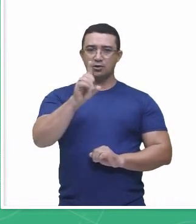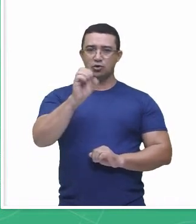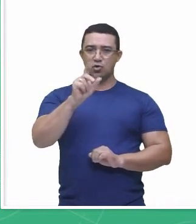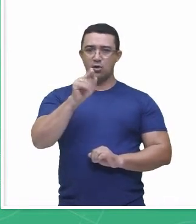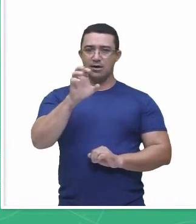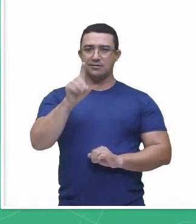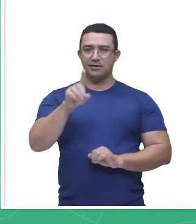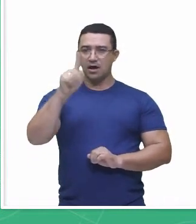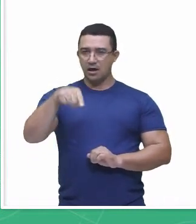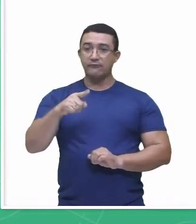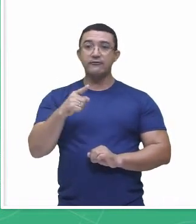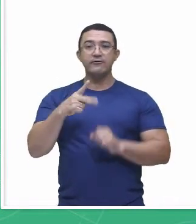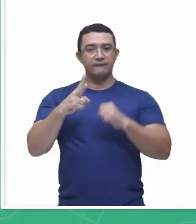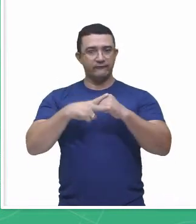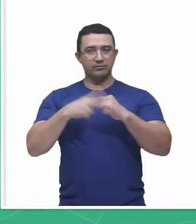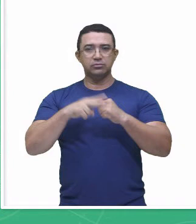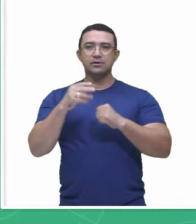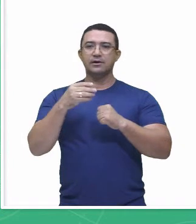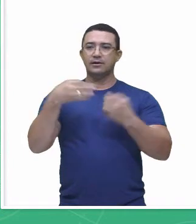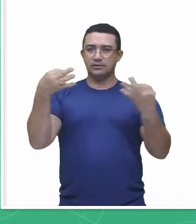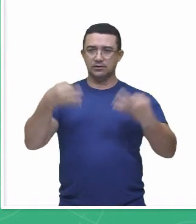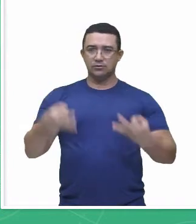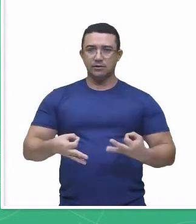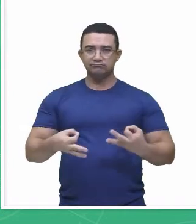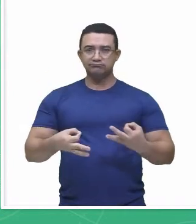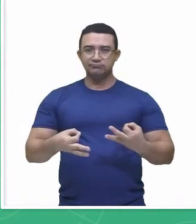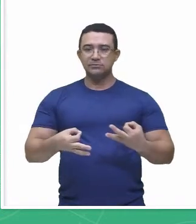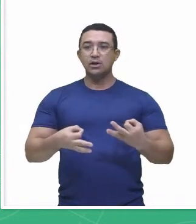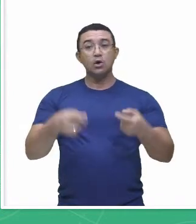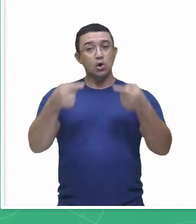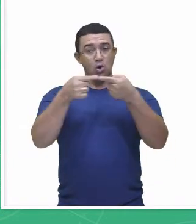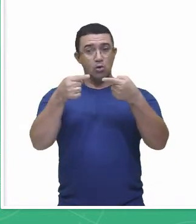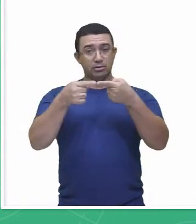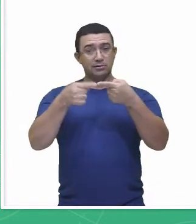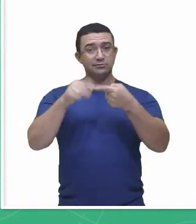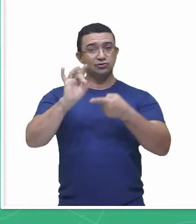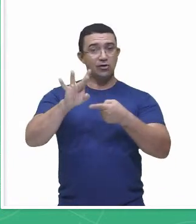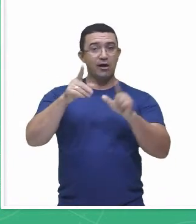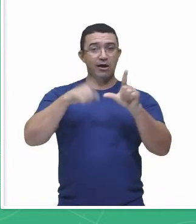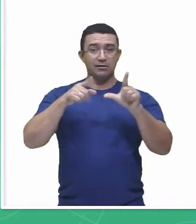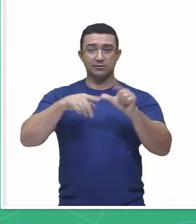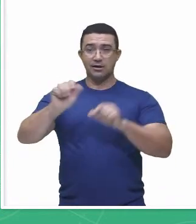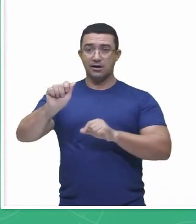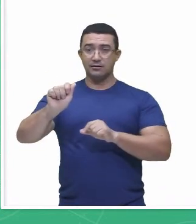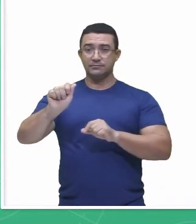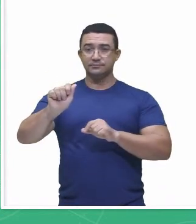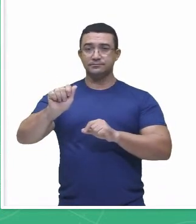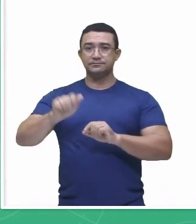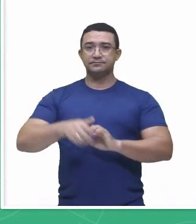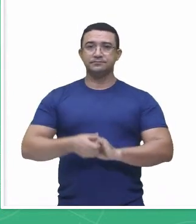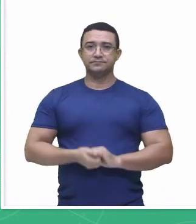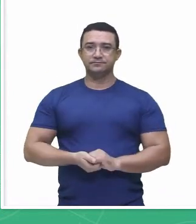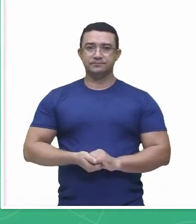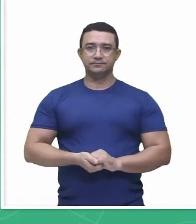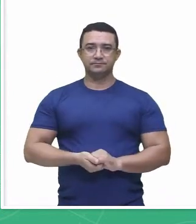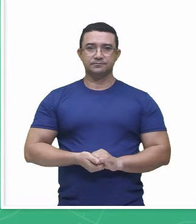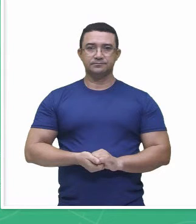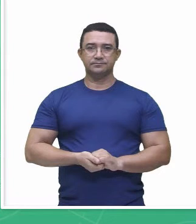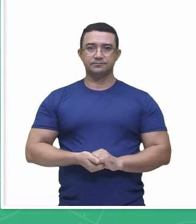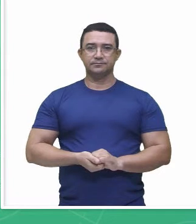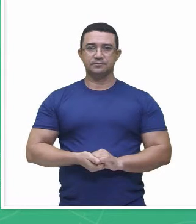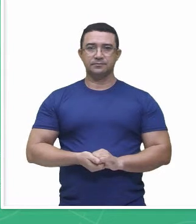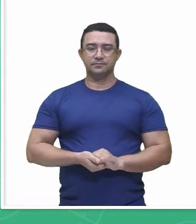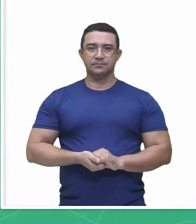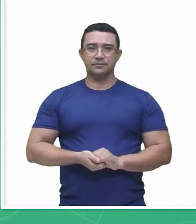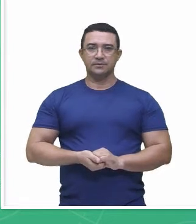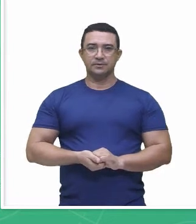obviamente, a resposta correta não é essa. Então, a resposta fica mesmo para a letra A, que é o que nós vamos ver agora. Então, a